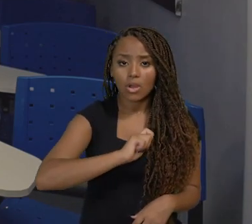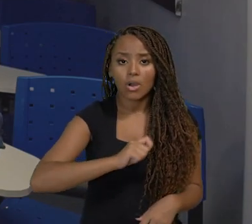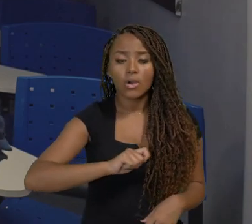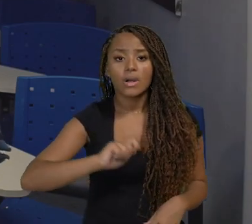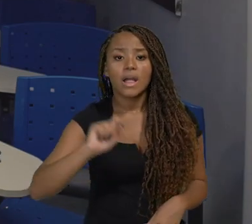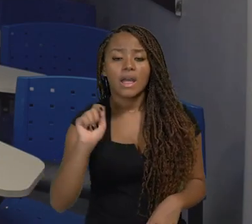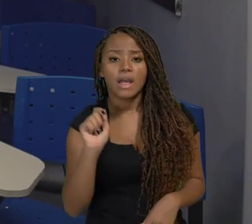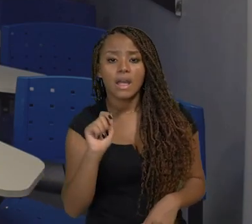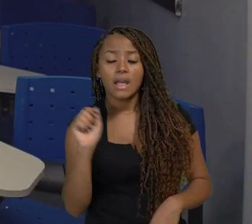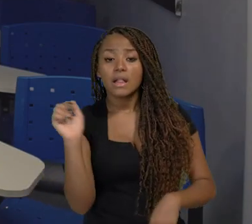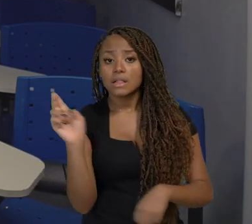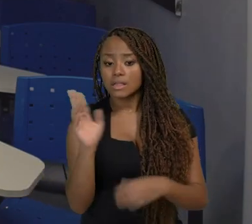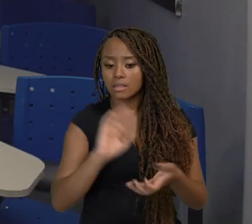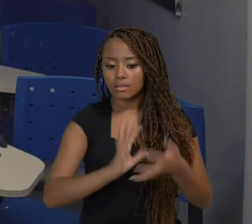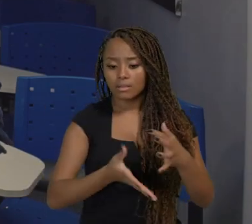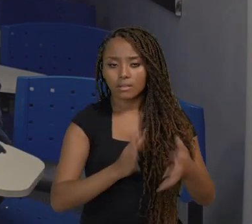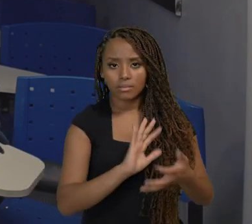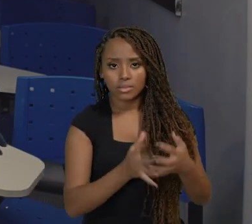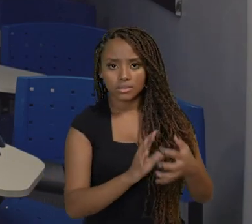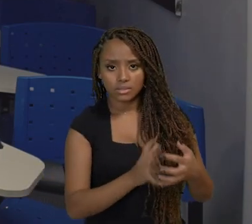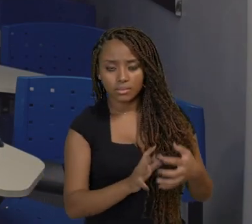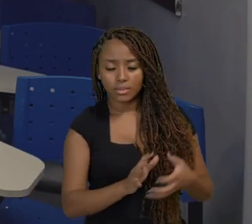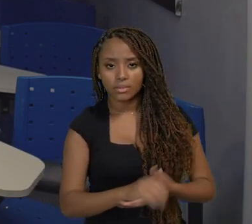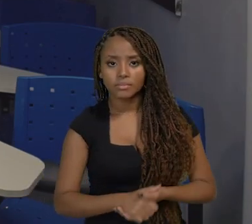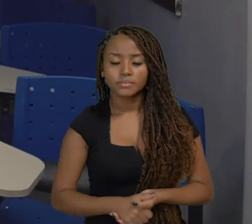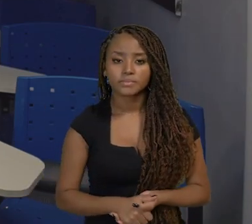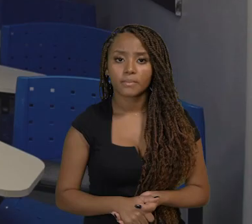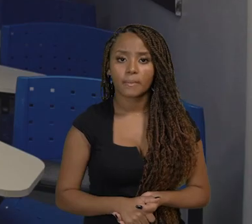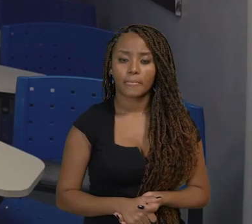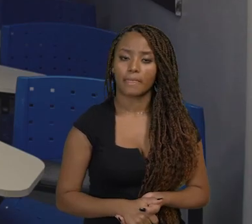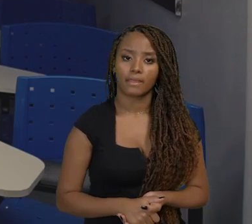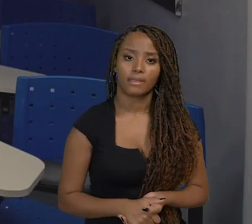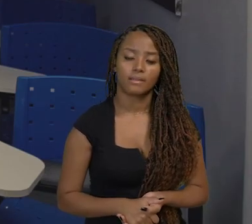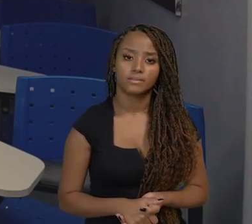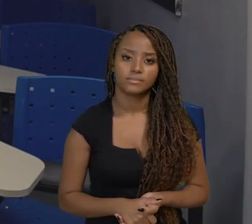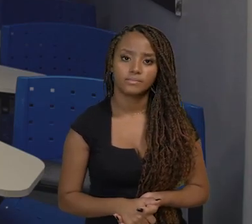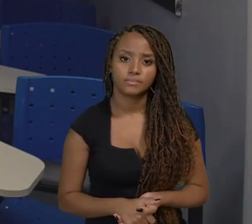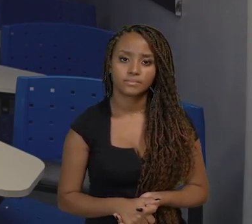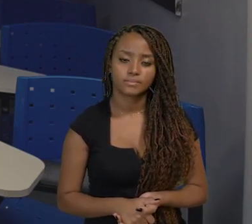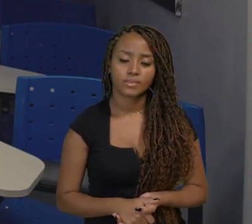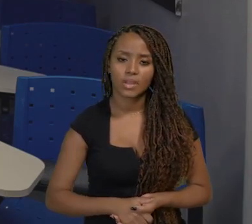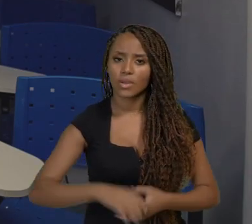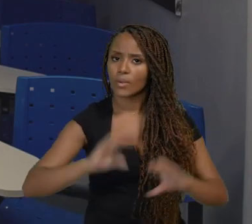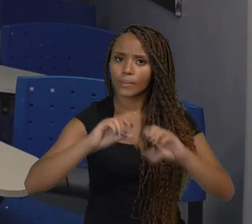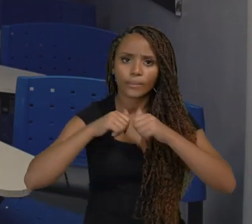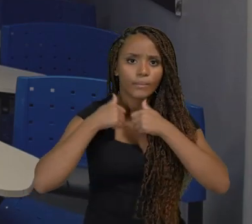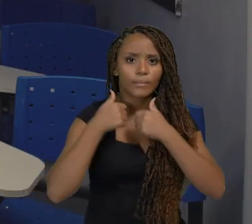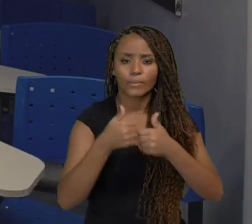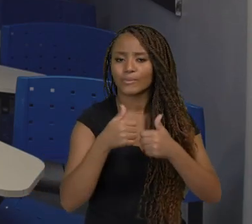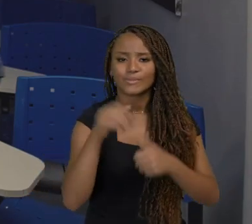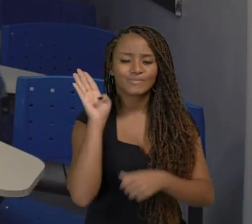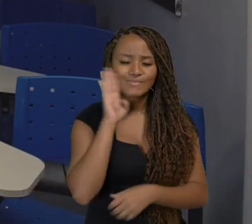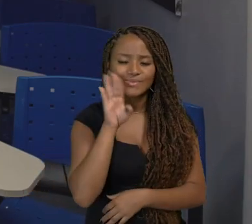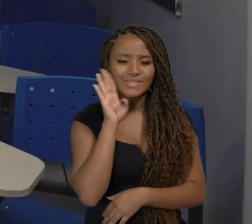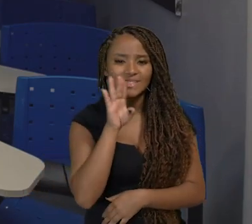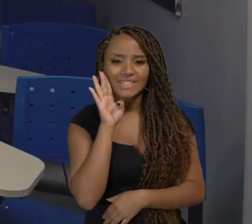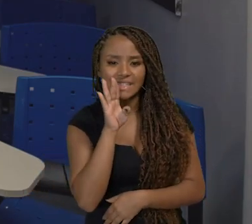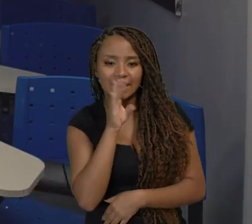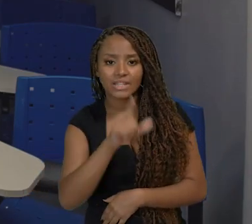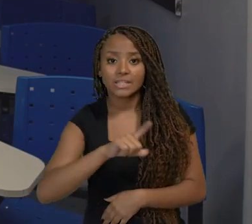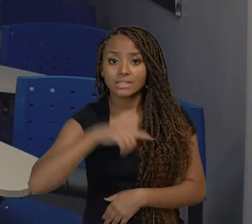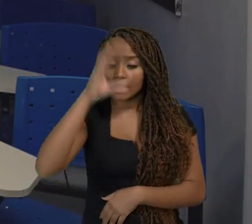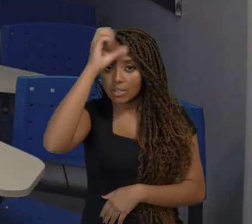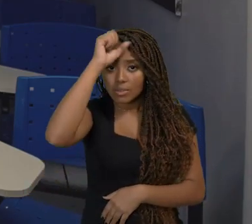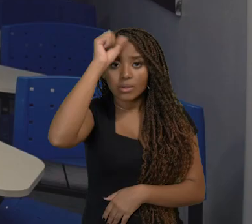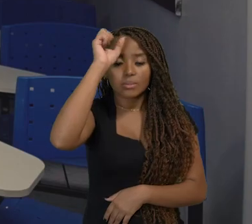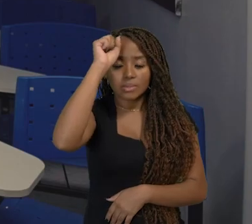desenvolvimento do aluno dentro da faculdade e fora da faculdade. Então foi nessa observação. Olha, gente, muito legal, né? Então, além de tudo aqui, a gente ainda tem